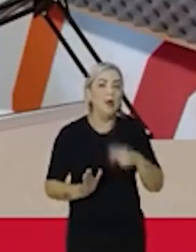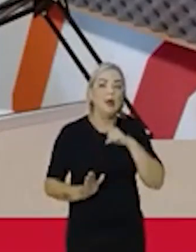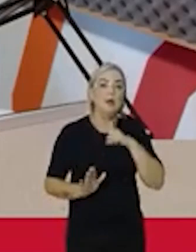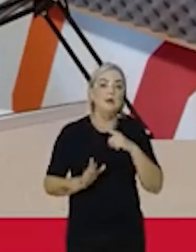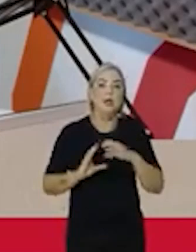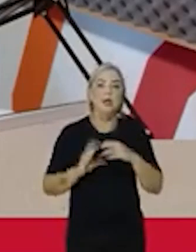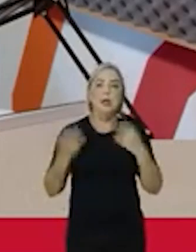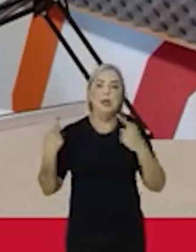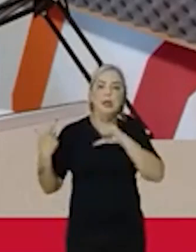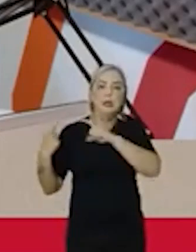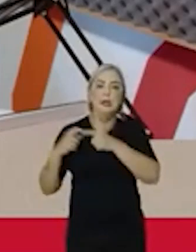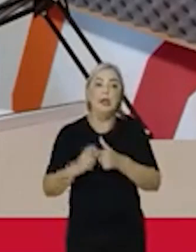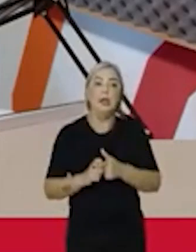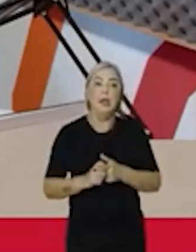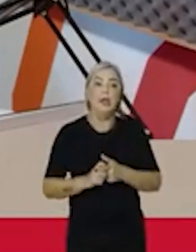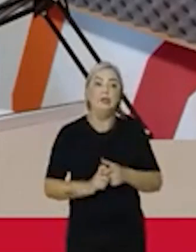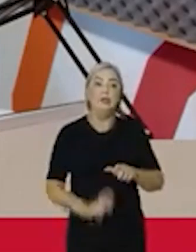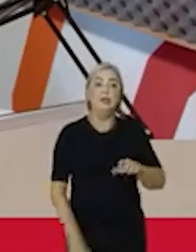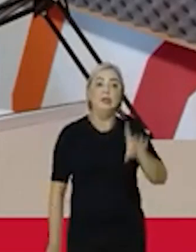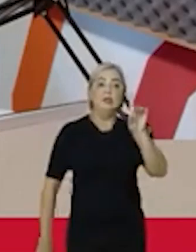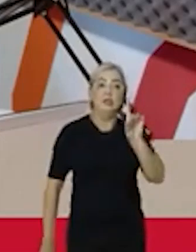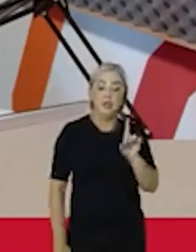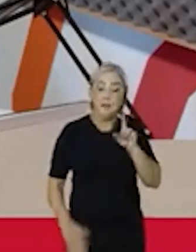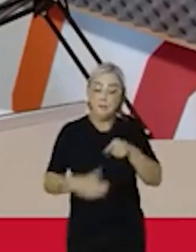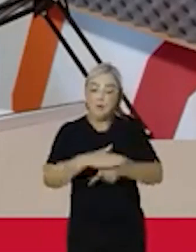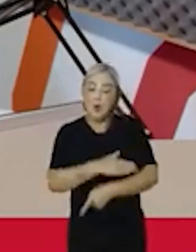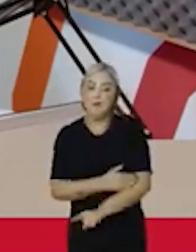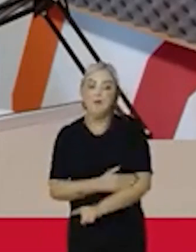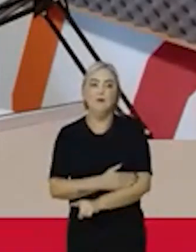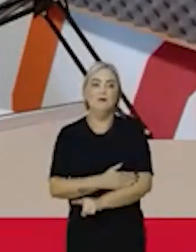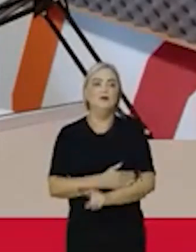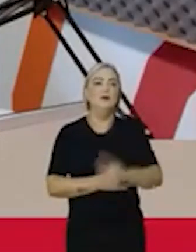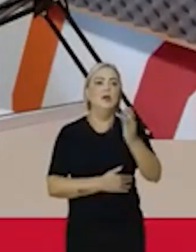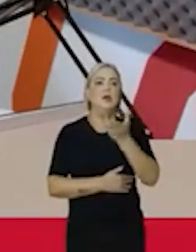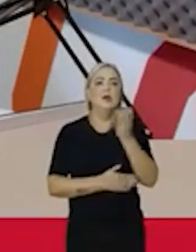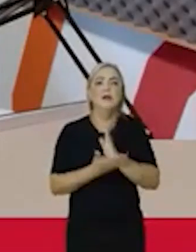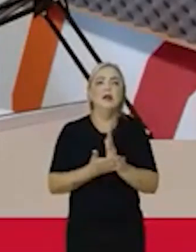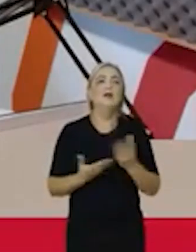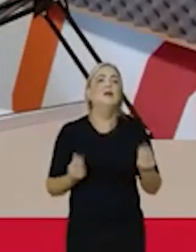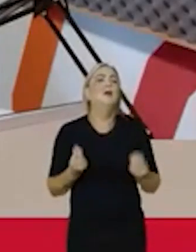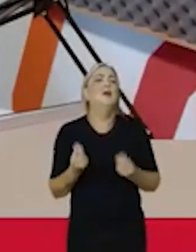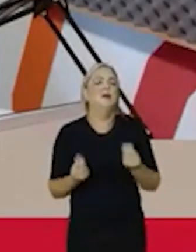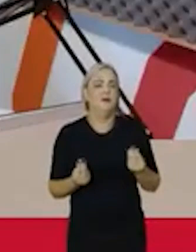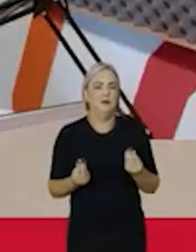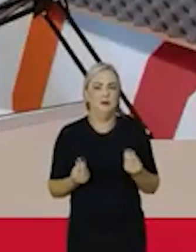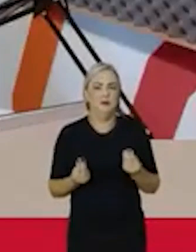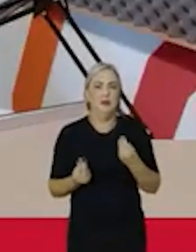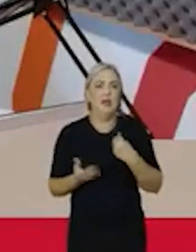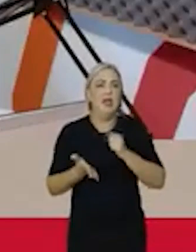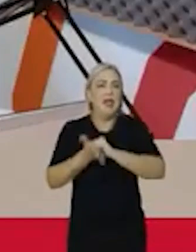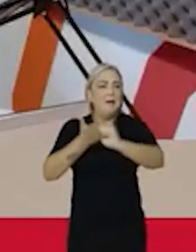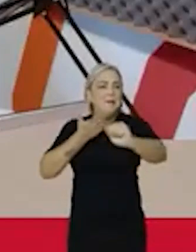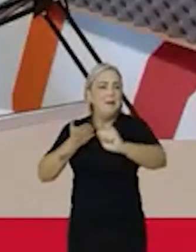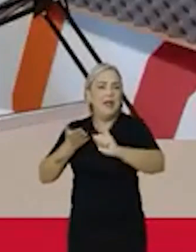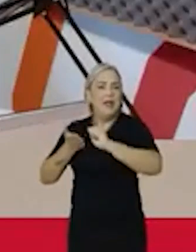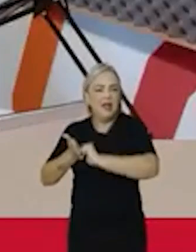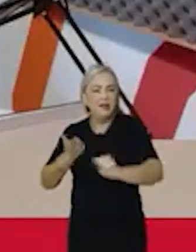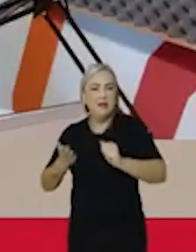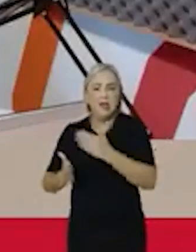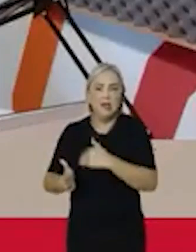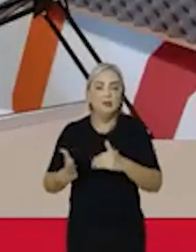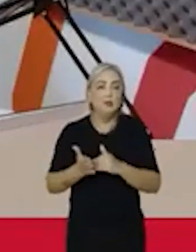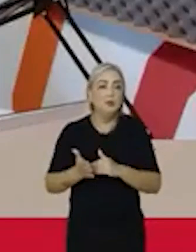uma corrente de extrema-direita que quer passar o Brasil a limpo. Passar o Brasil a limpo é apagar tudo